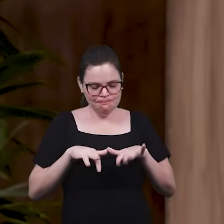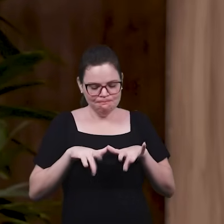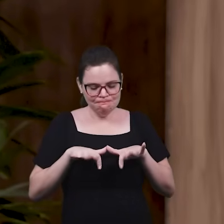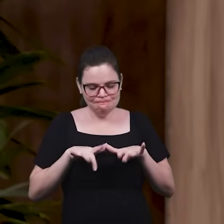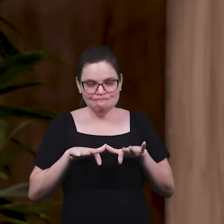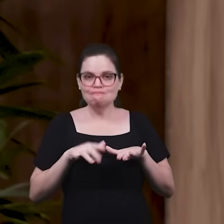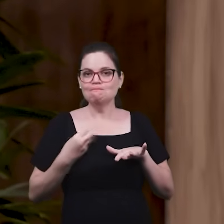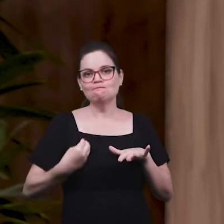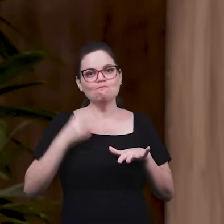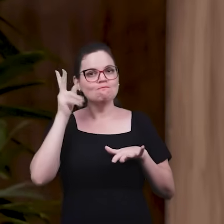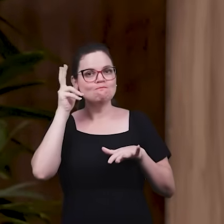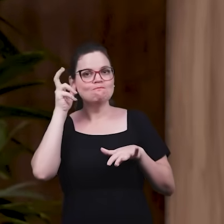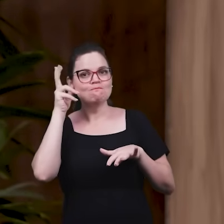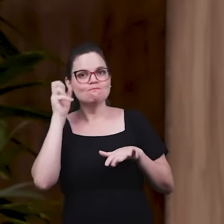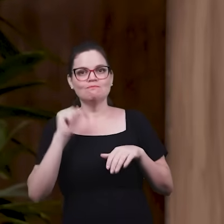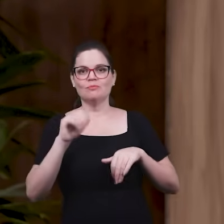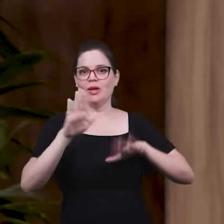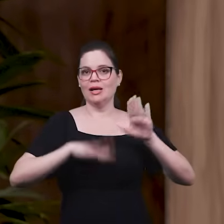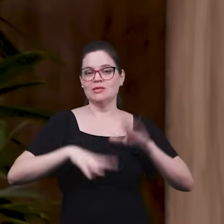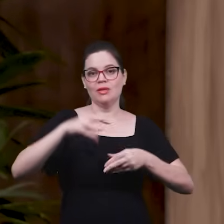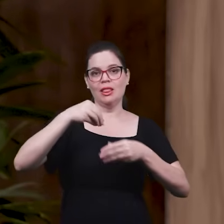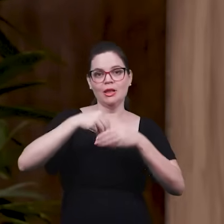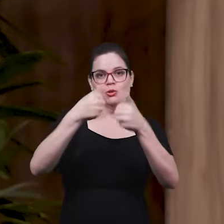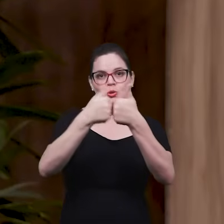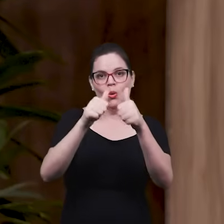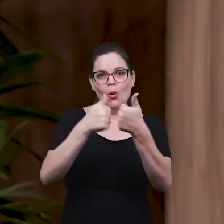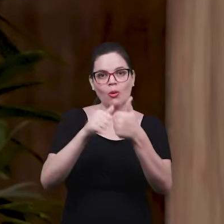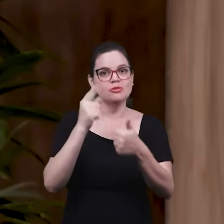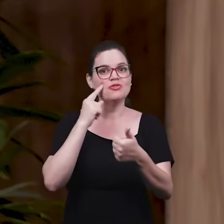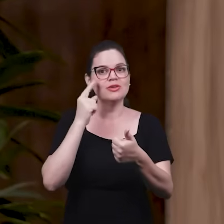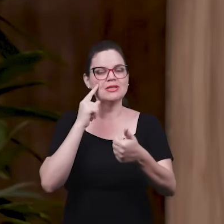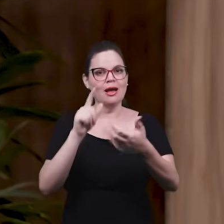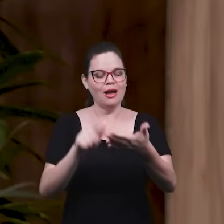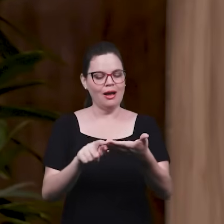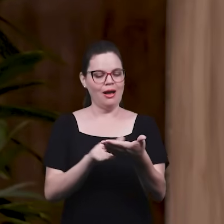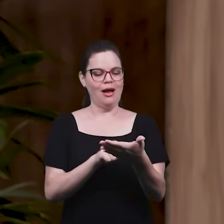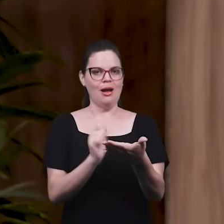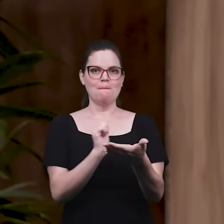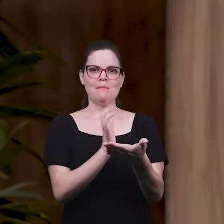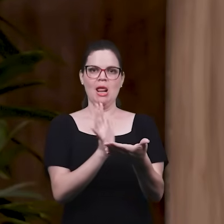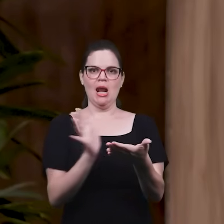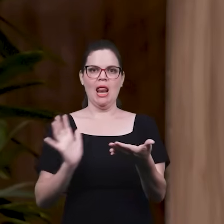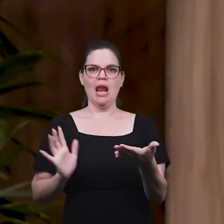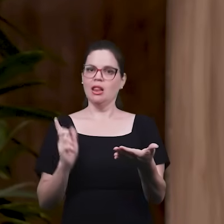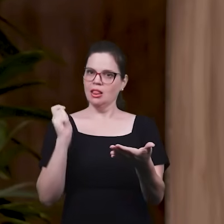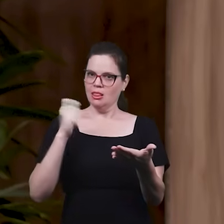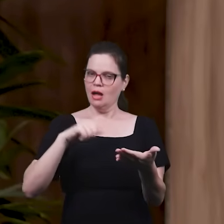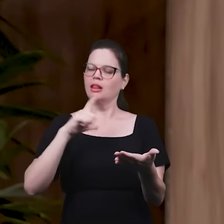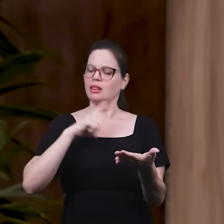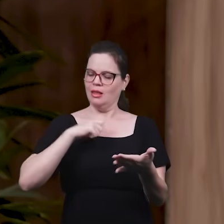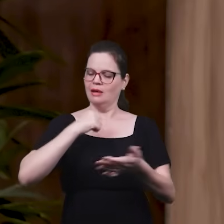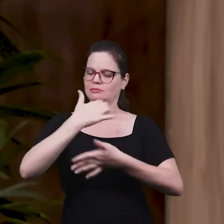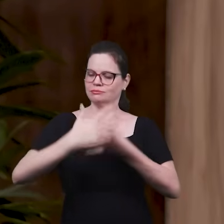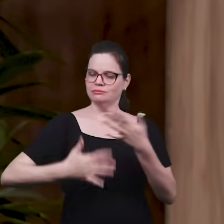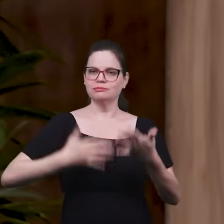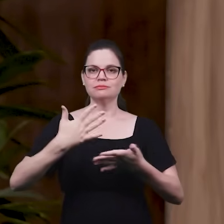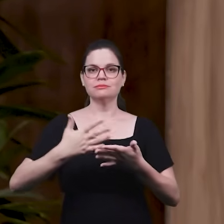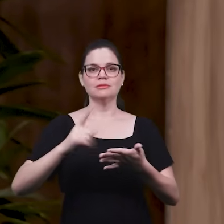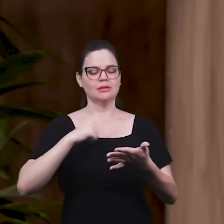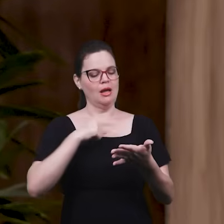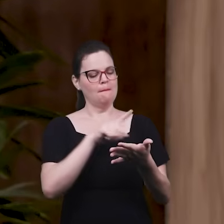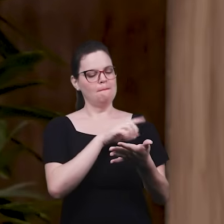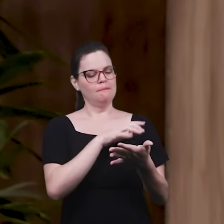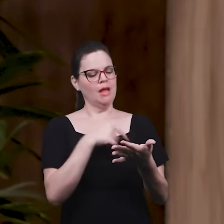participando no seu local de trabalho, às vezes até dentro do ônibus, está indo de um local para o outro. Ou seja, nós temos